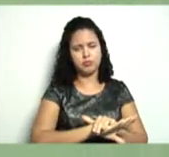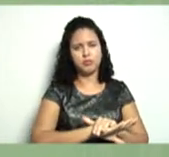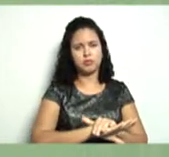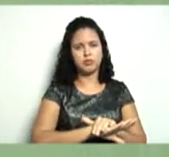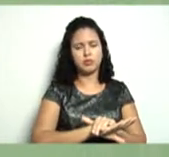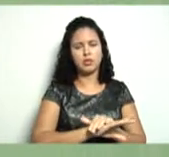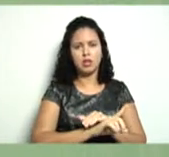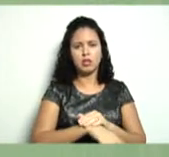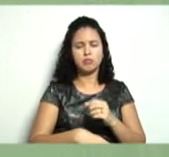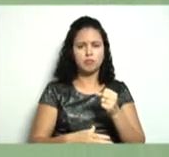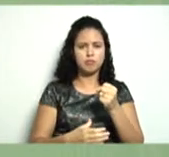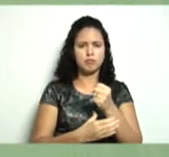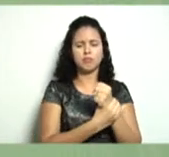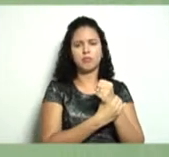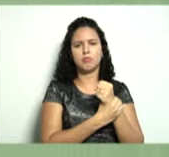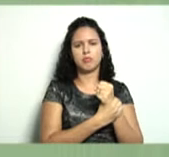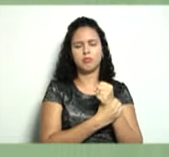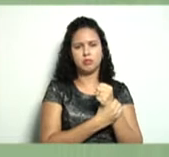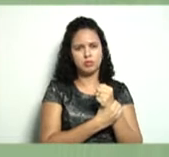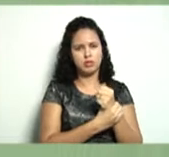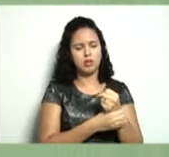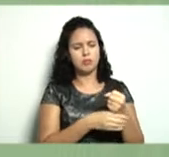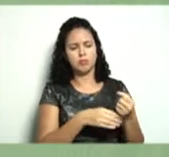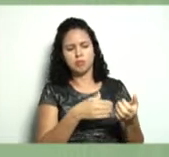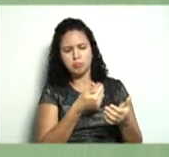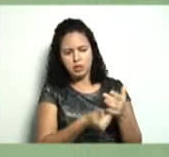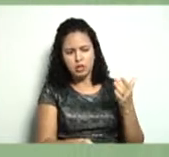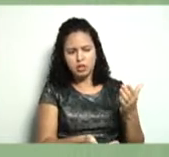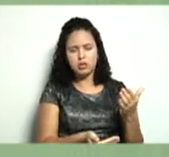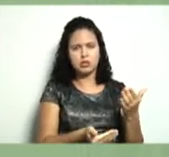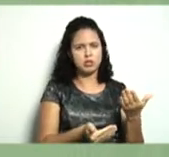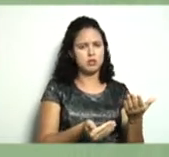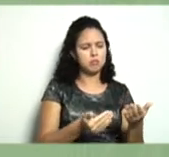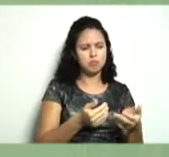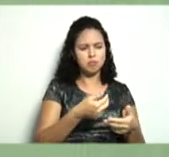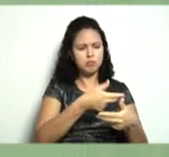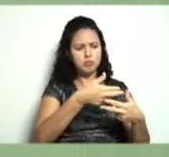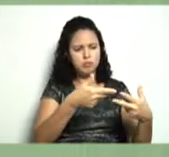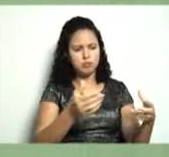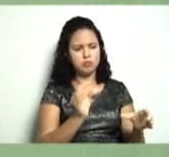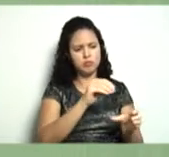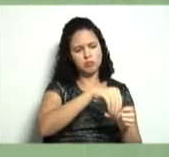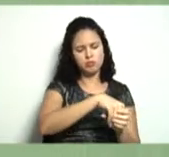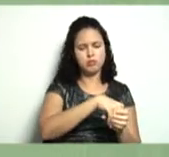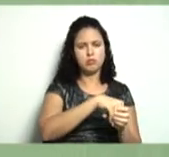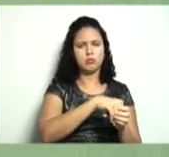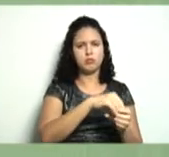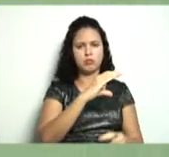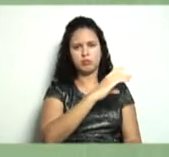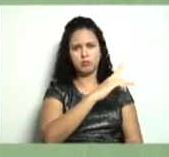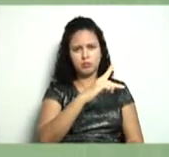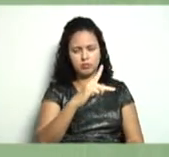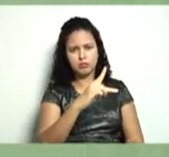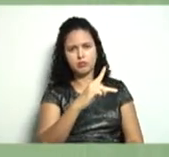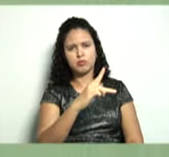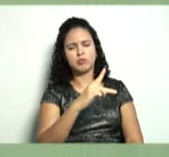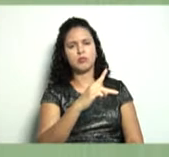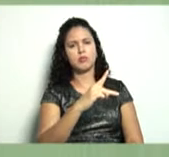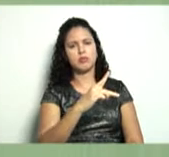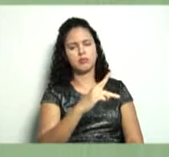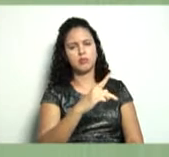uma segurança para reparar perdas e o desenvolvimento de suas atividades, constituído por pelo